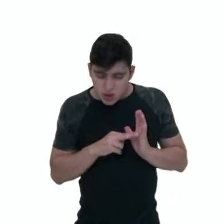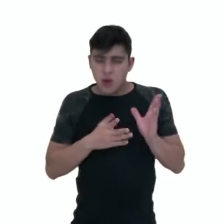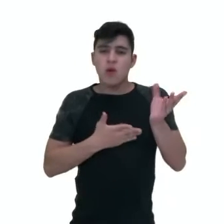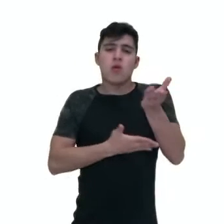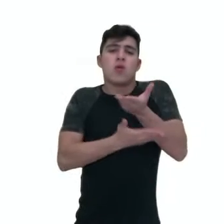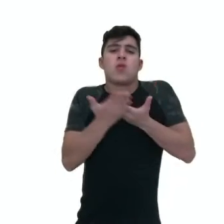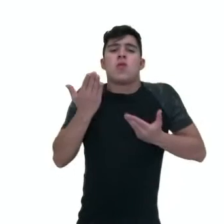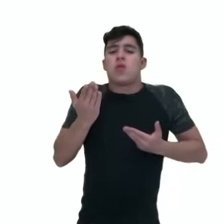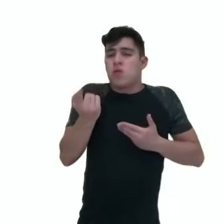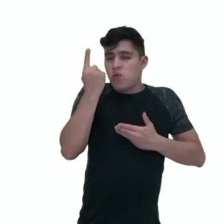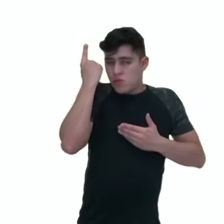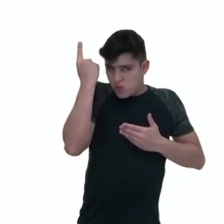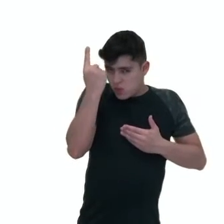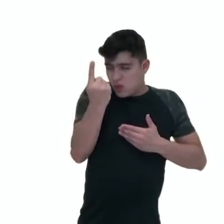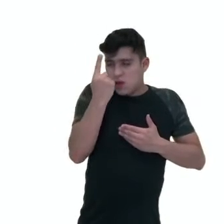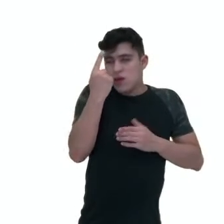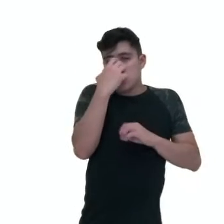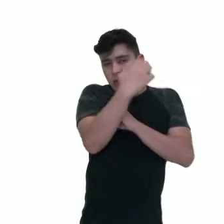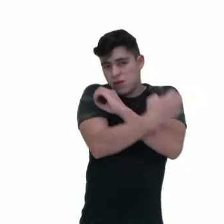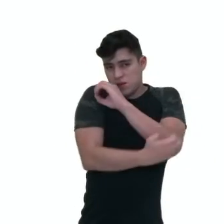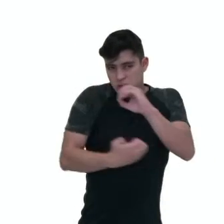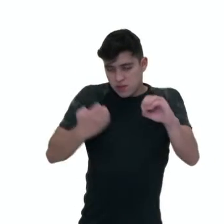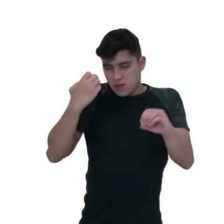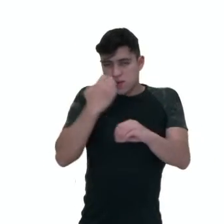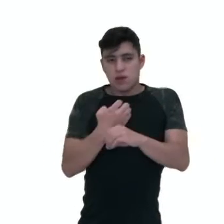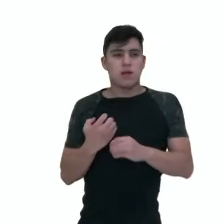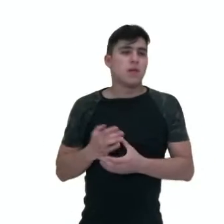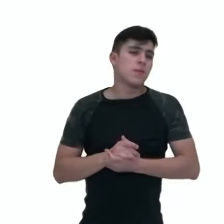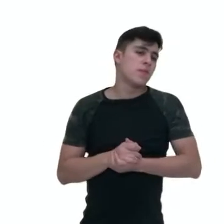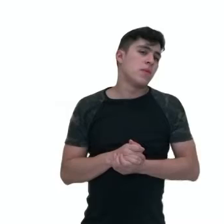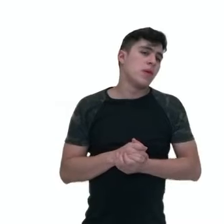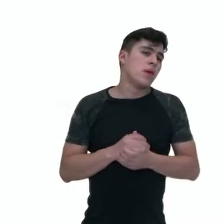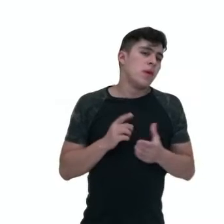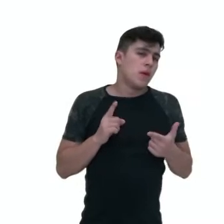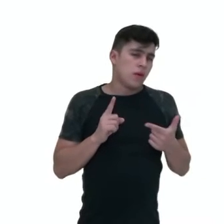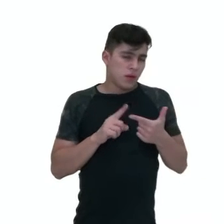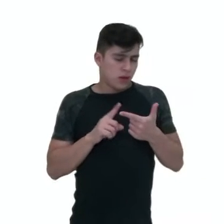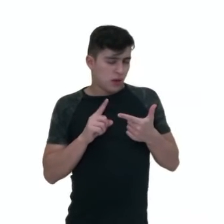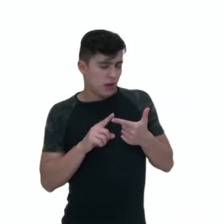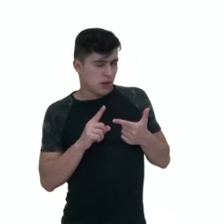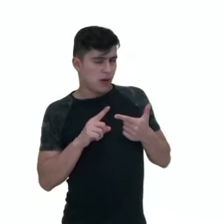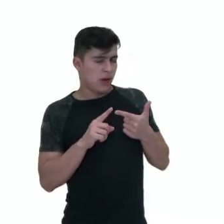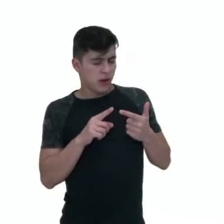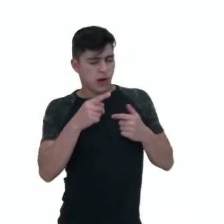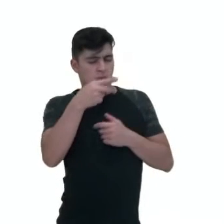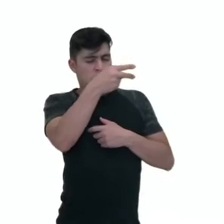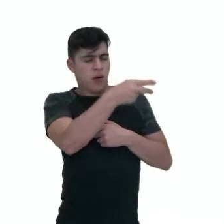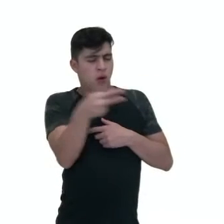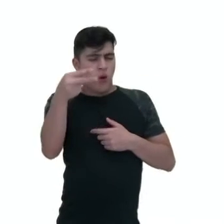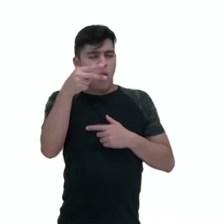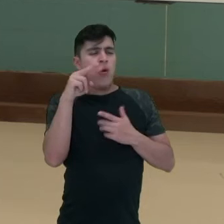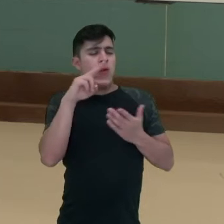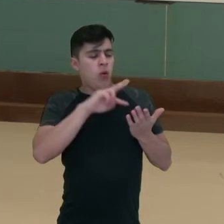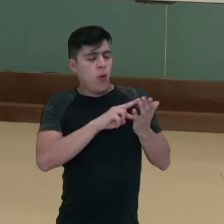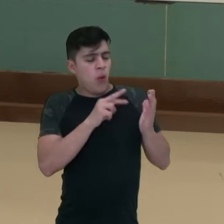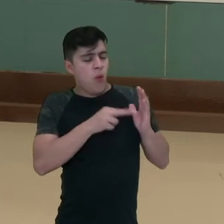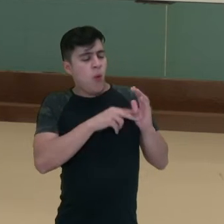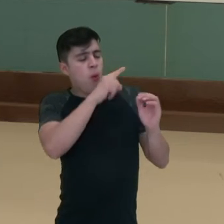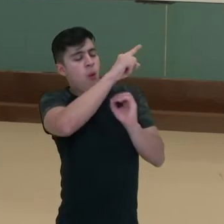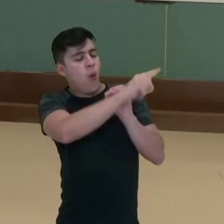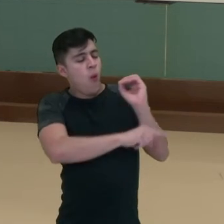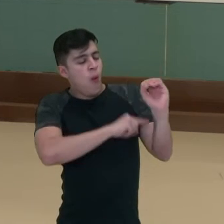compartilhou apenas um elétron. Se for dupla, 2 risquinhos, indica que o